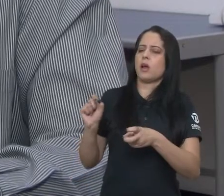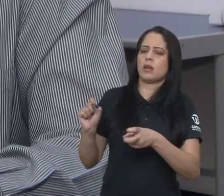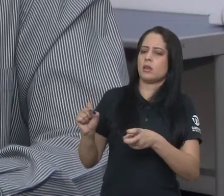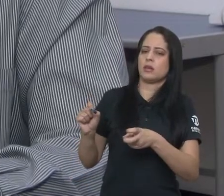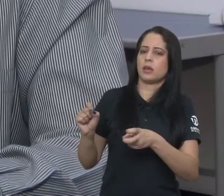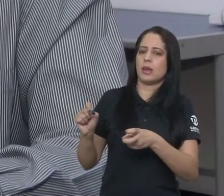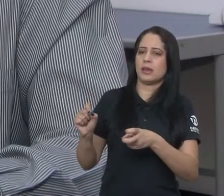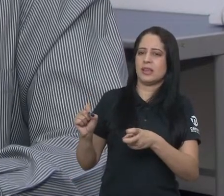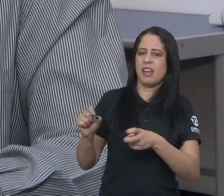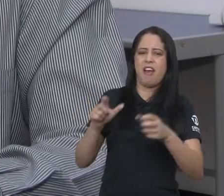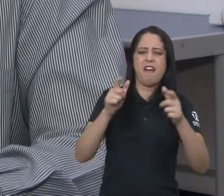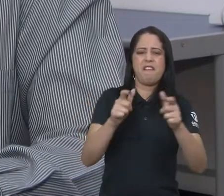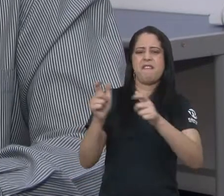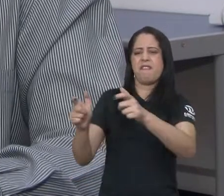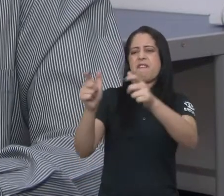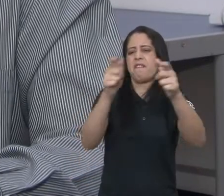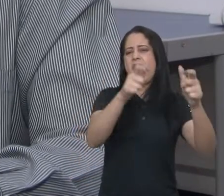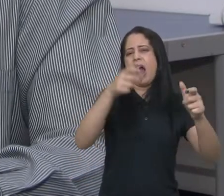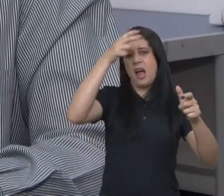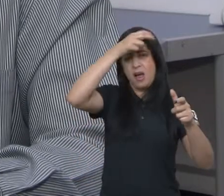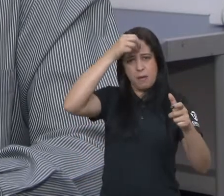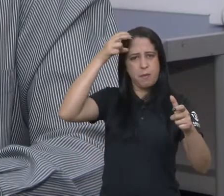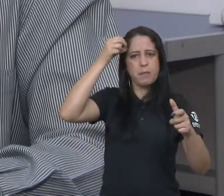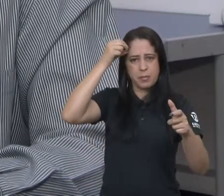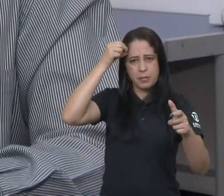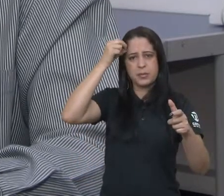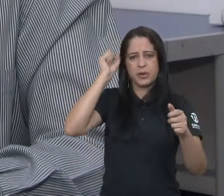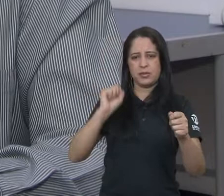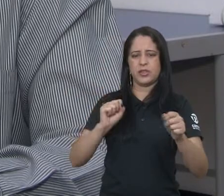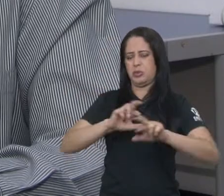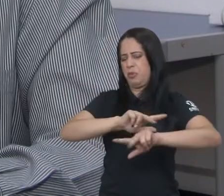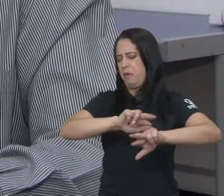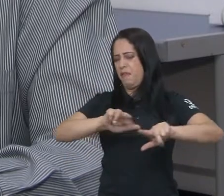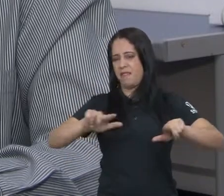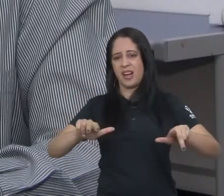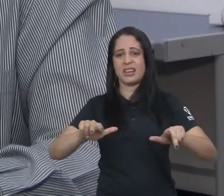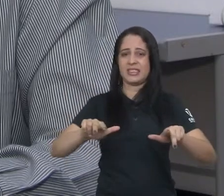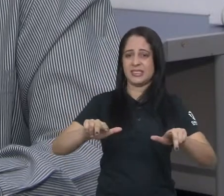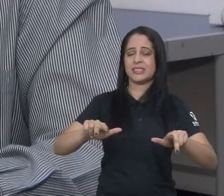que as prefeituras elas